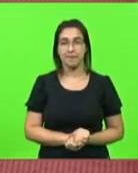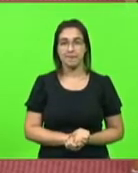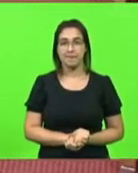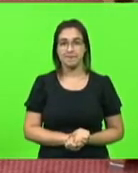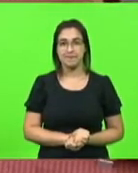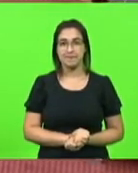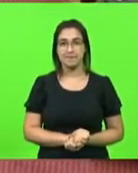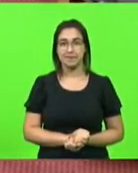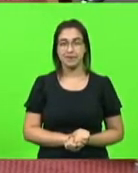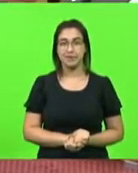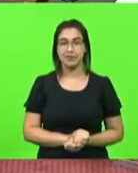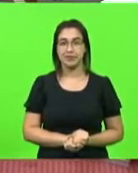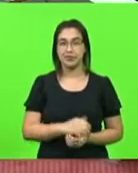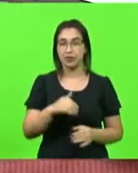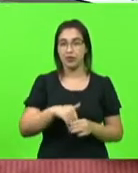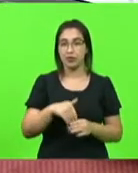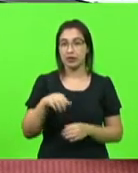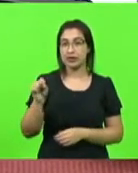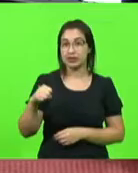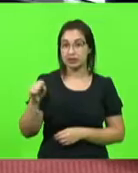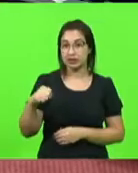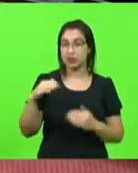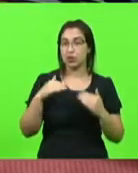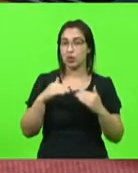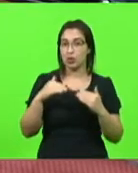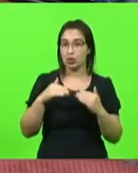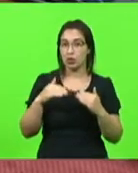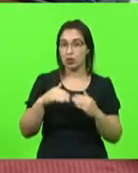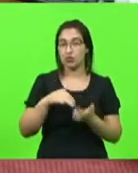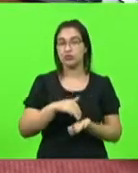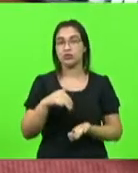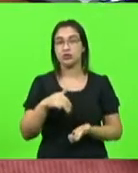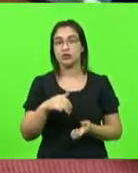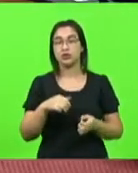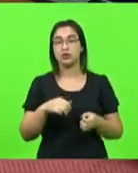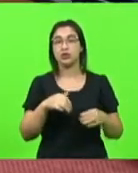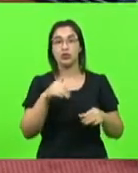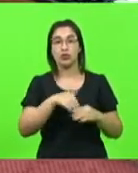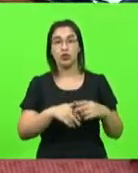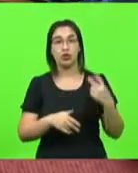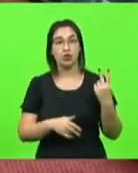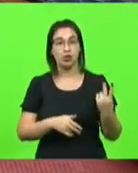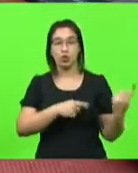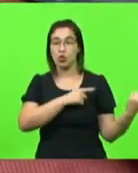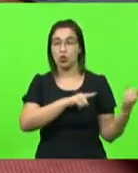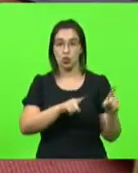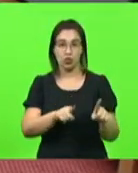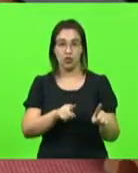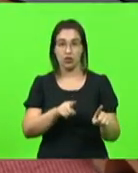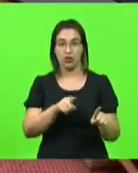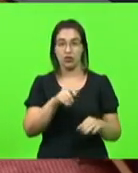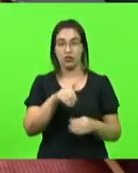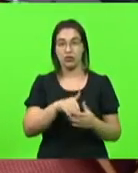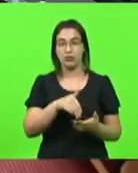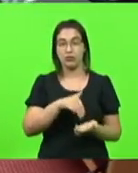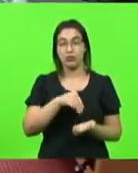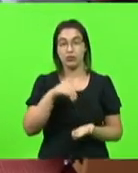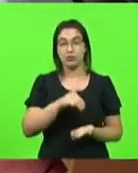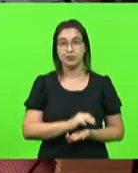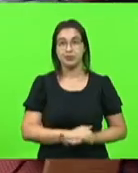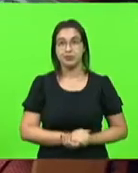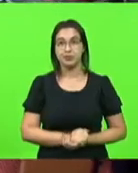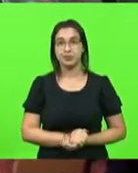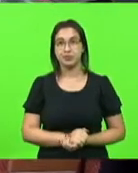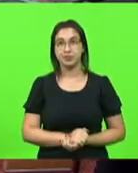Quem vota sim, vota a favor da moção. Quem vota dois, vota não, vota contra a moção.